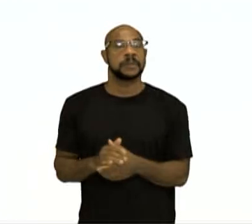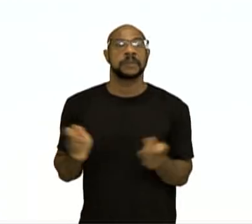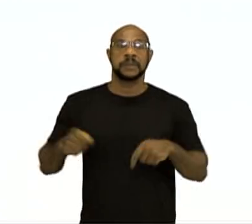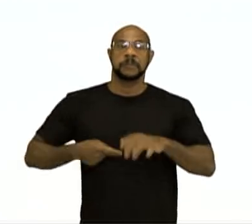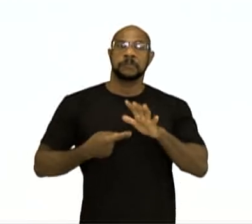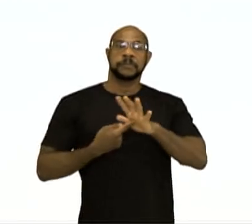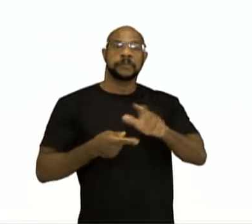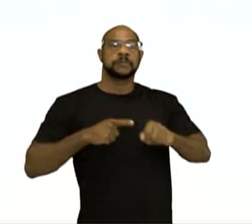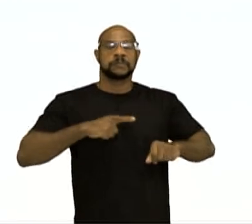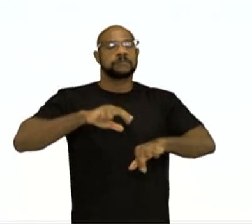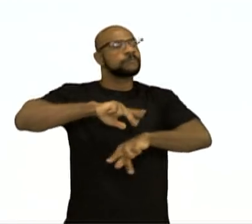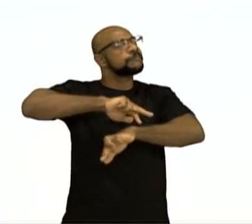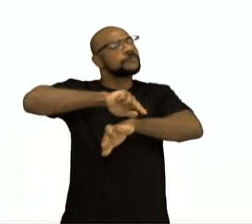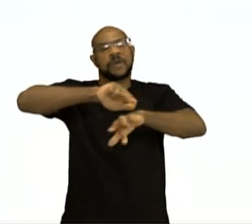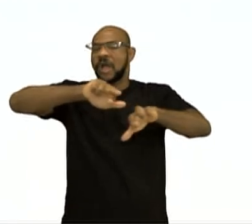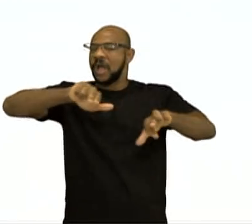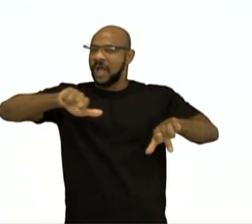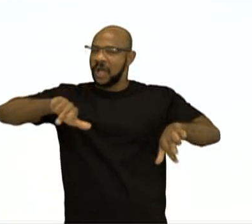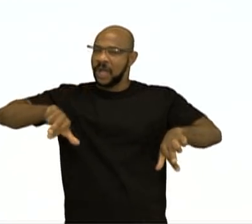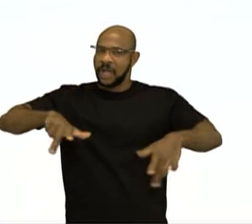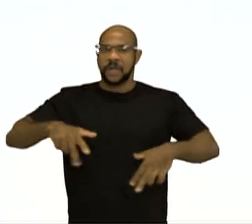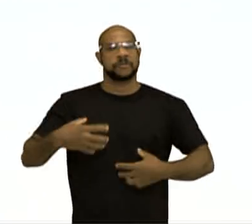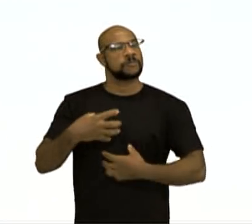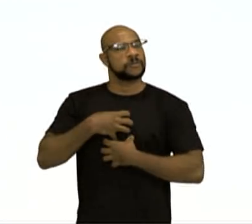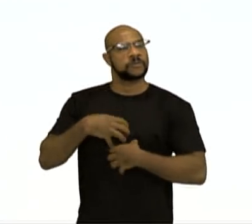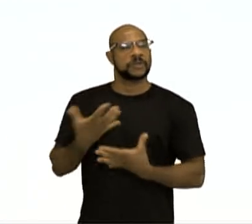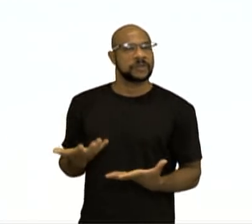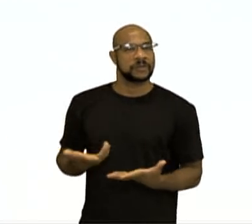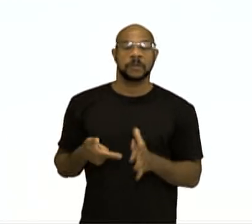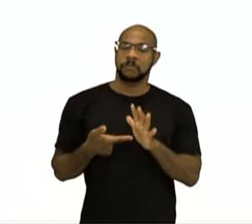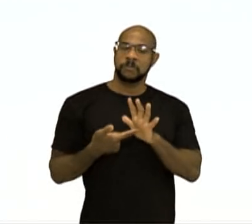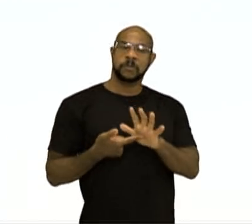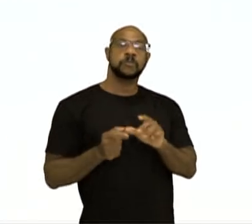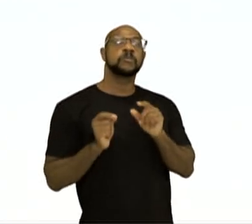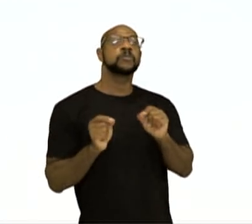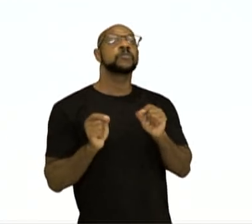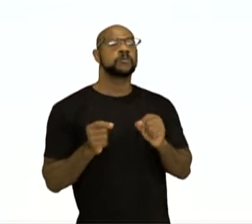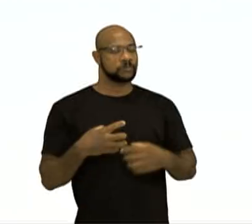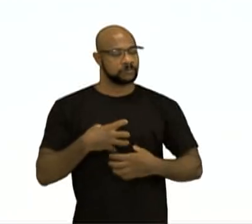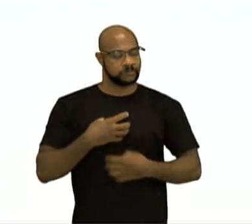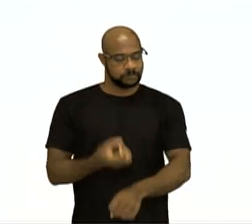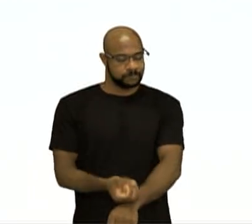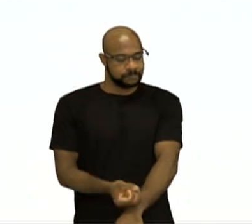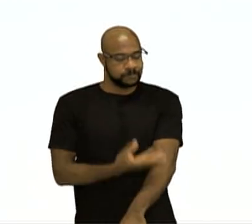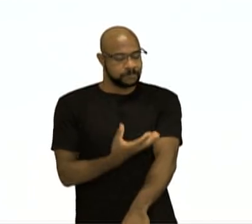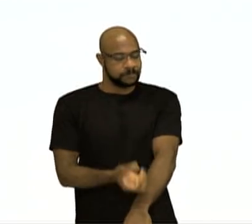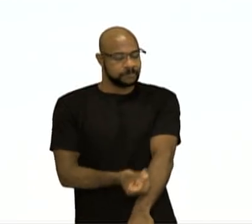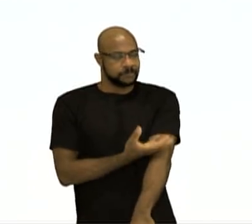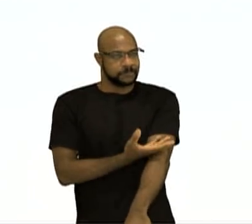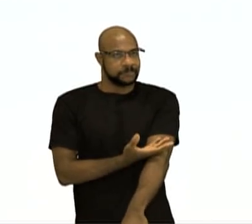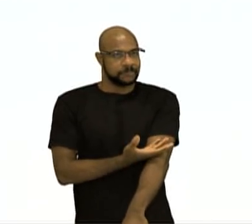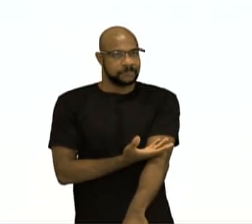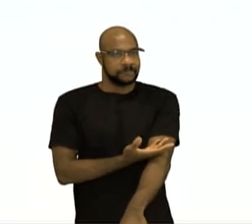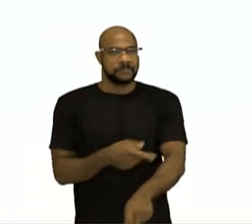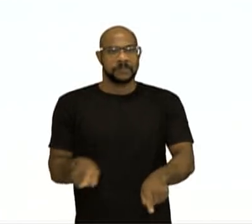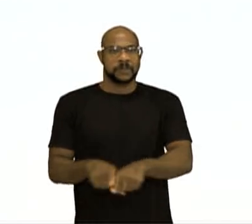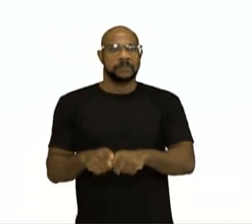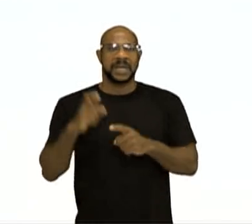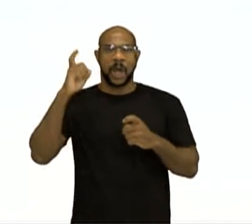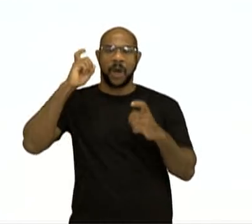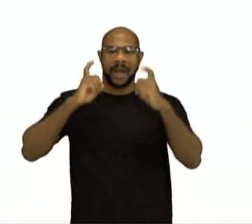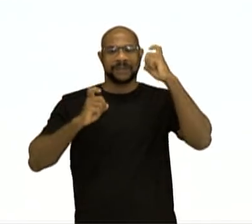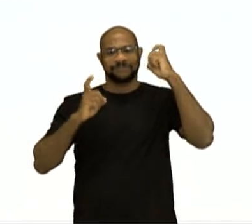de diversas formas. Elas demonstram emoções e